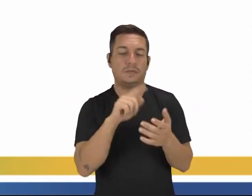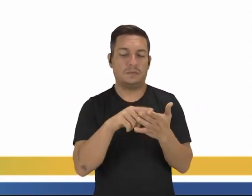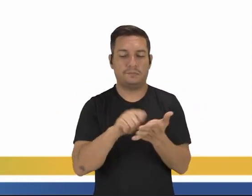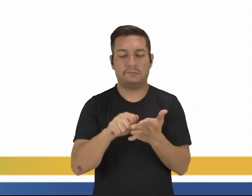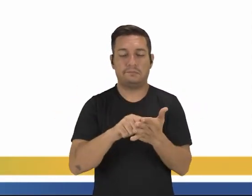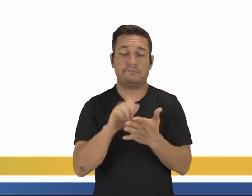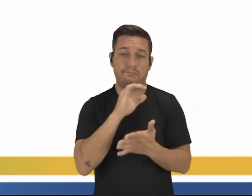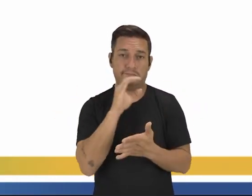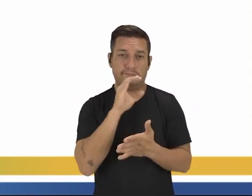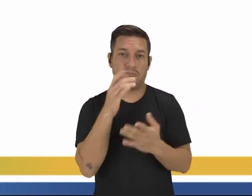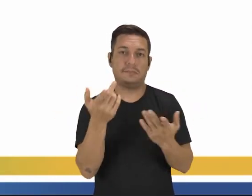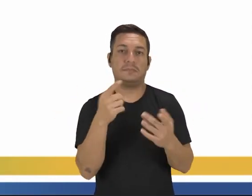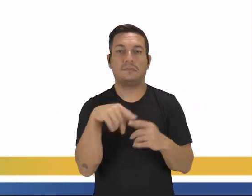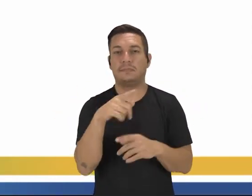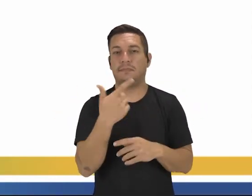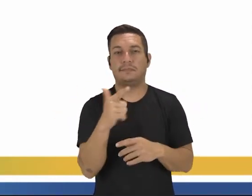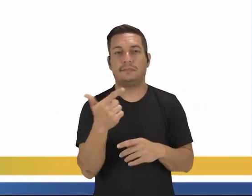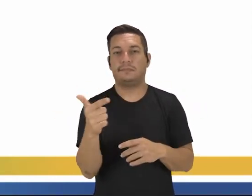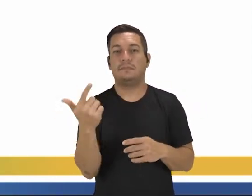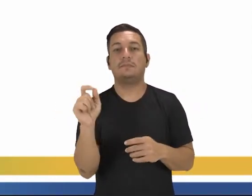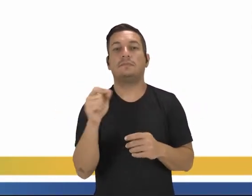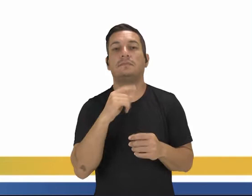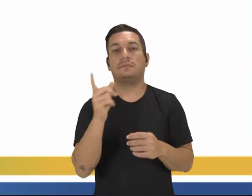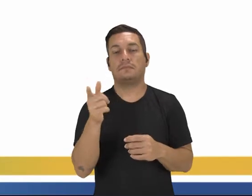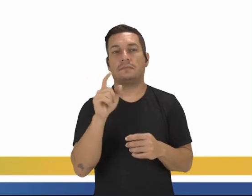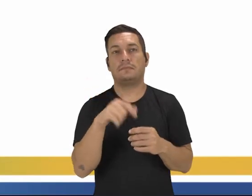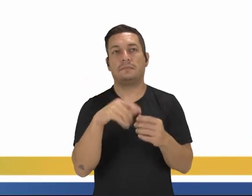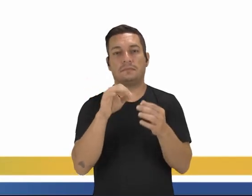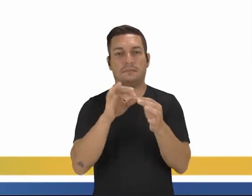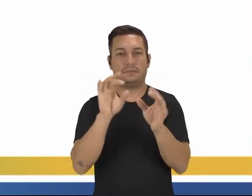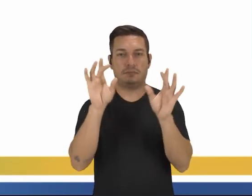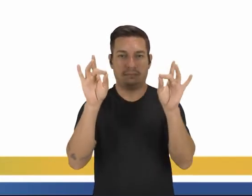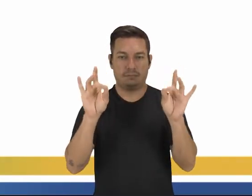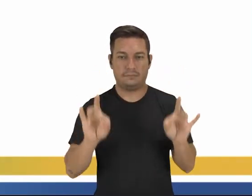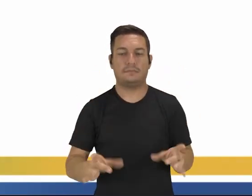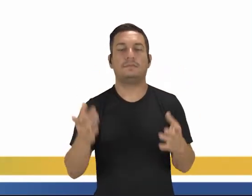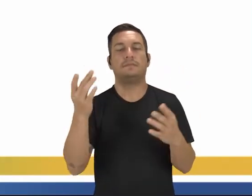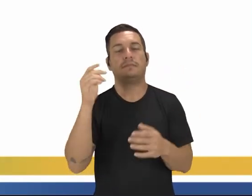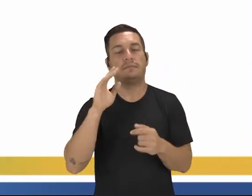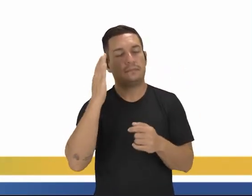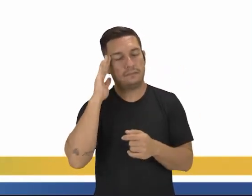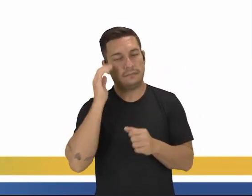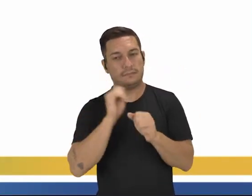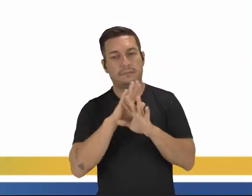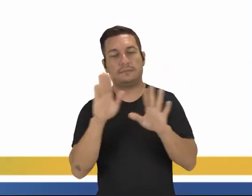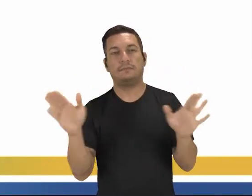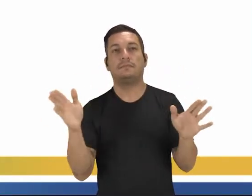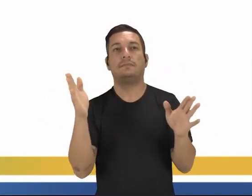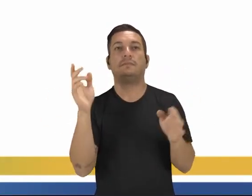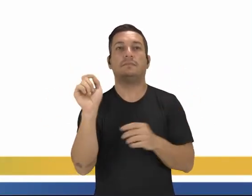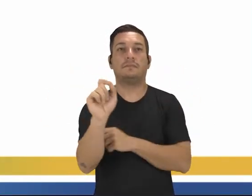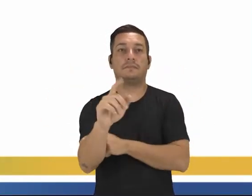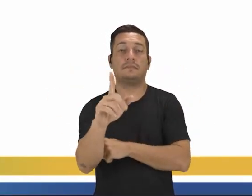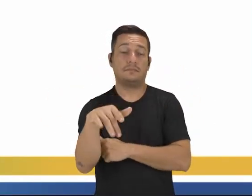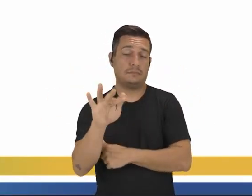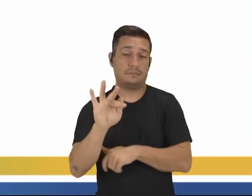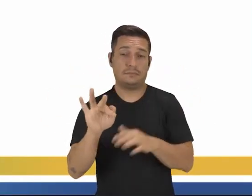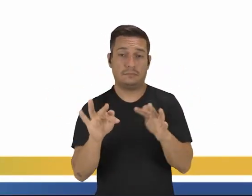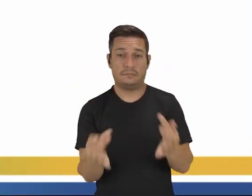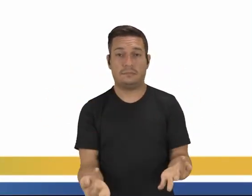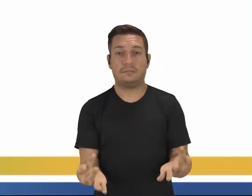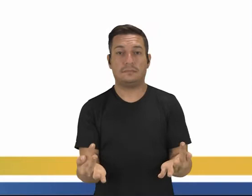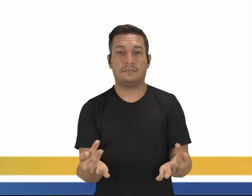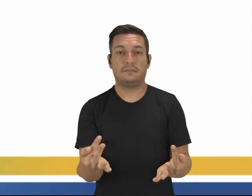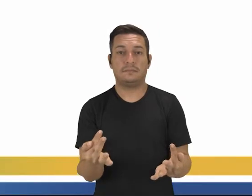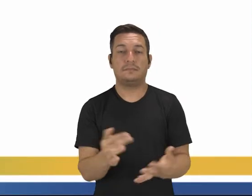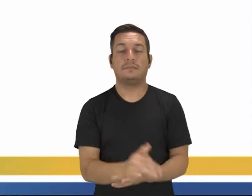bem rapidinho, então você não vai ter que decodificar, entender, fazer uma dissertação. É tudo muito simples e